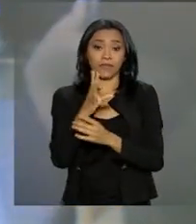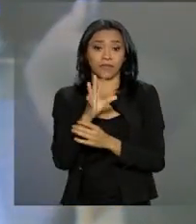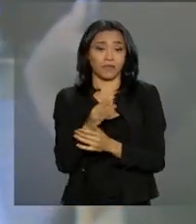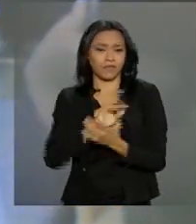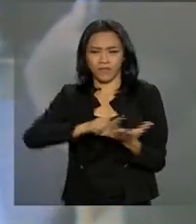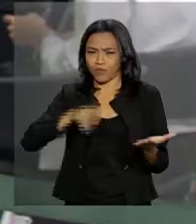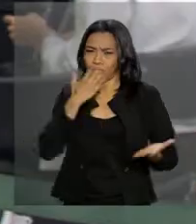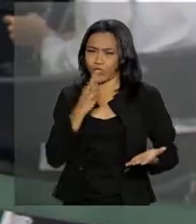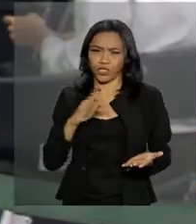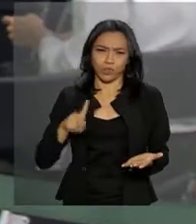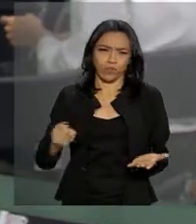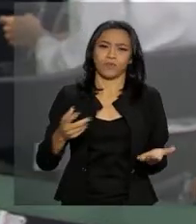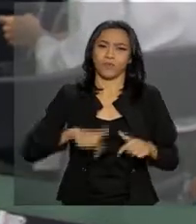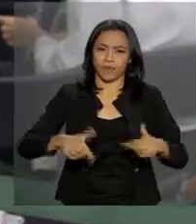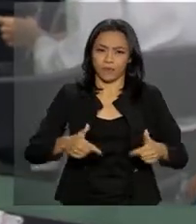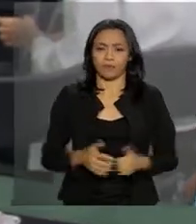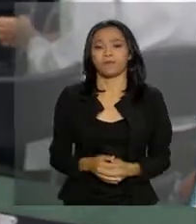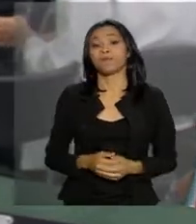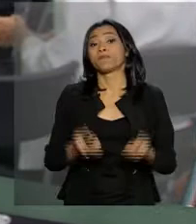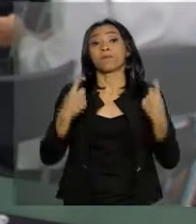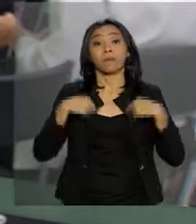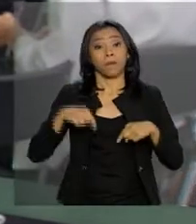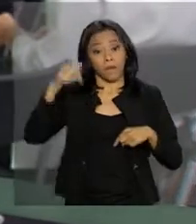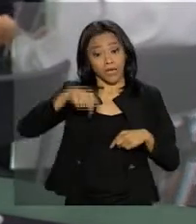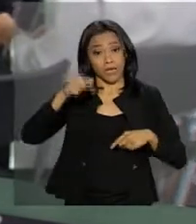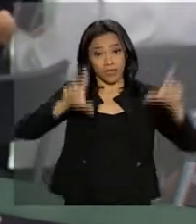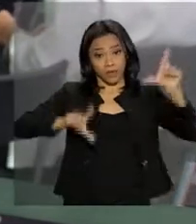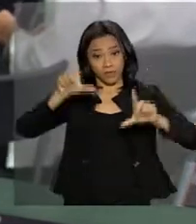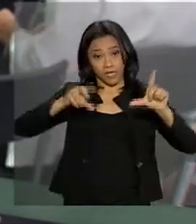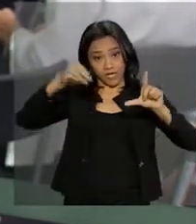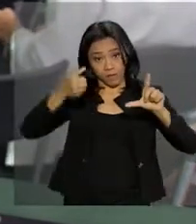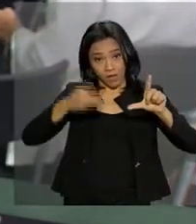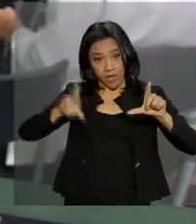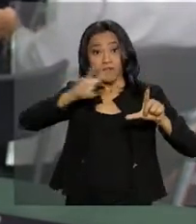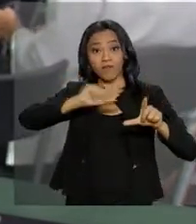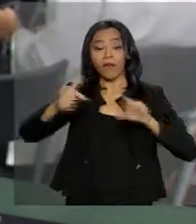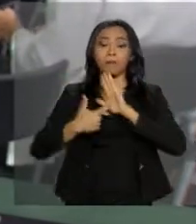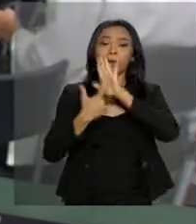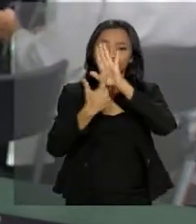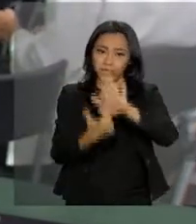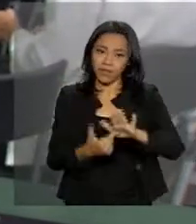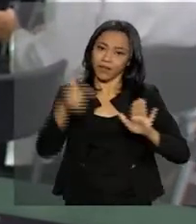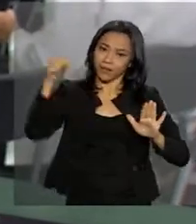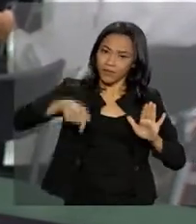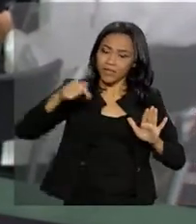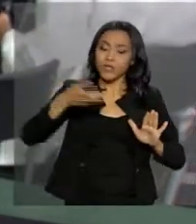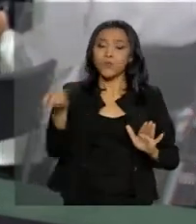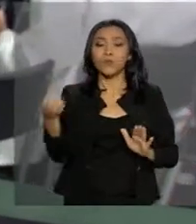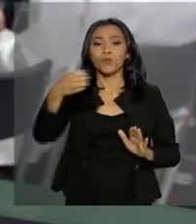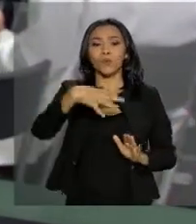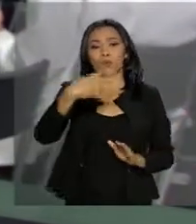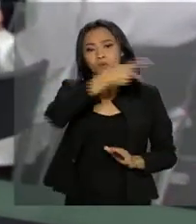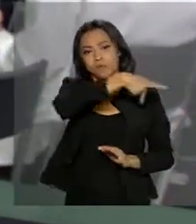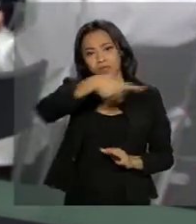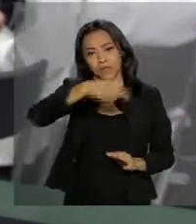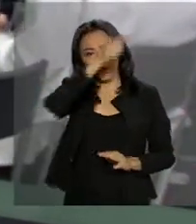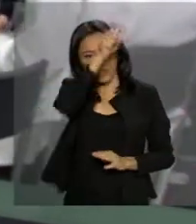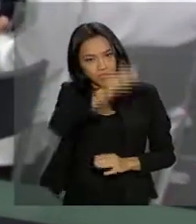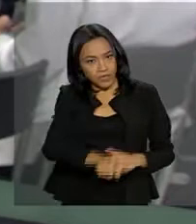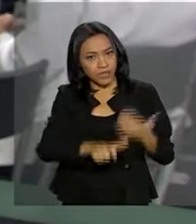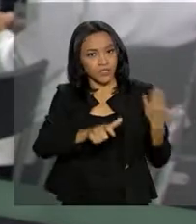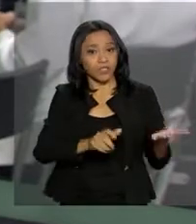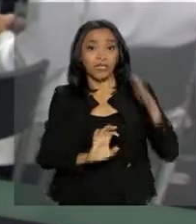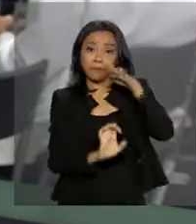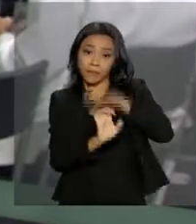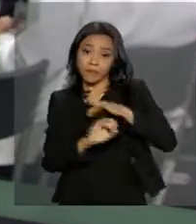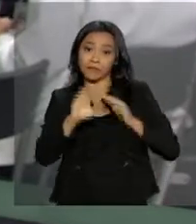de agricultor. A TV NBR vai transmitir ao vivo a cerimônia de posse do novo presidente da Embrapa, Sebastião Barbosa, que está